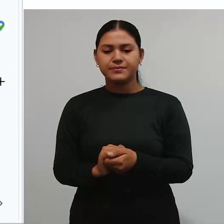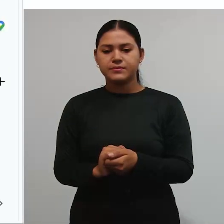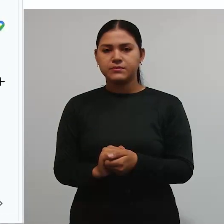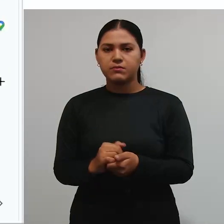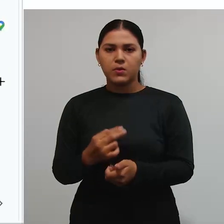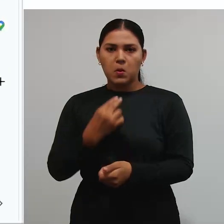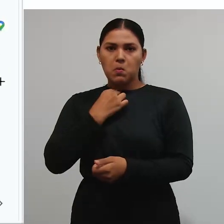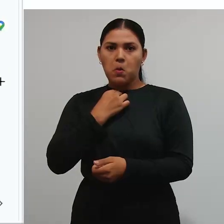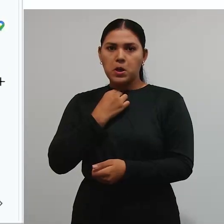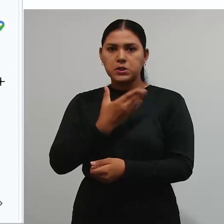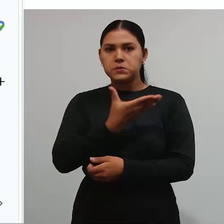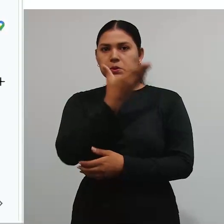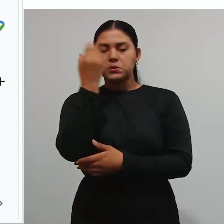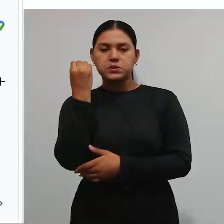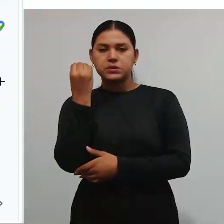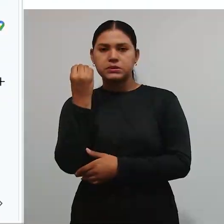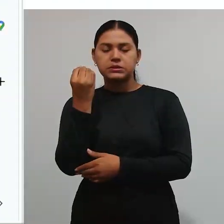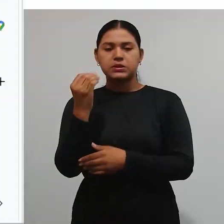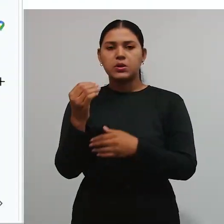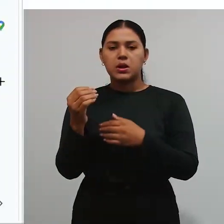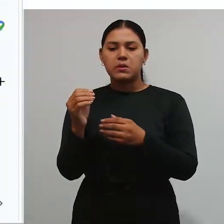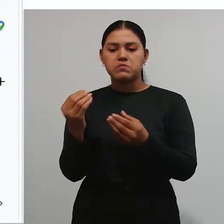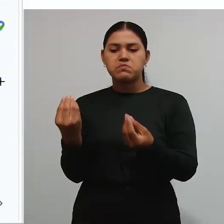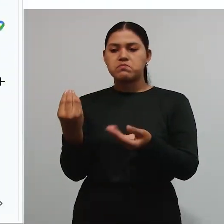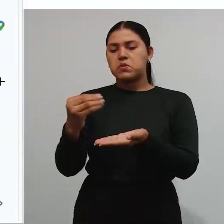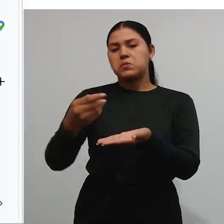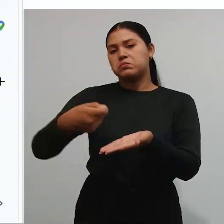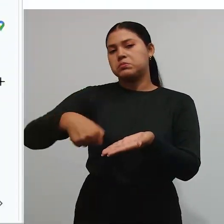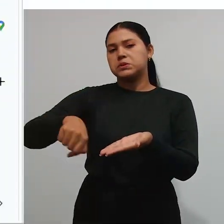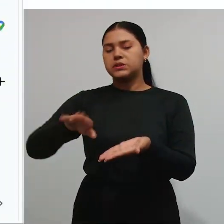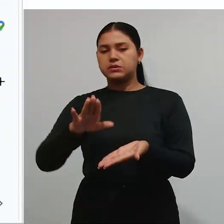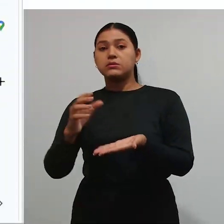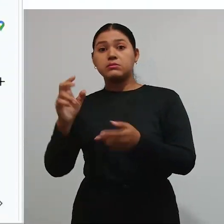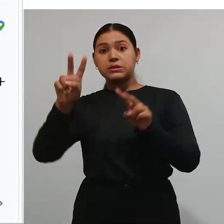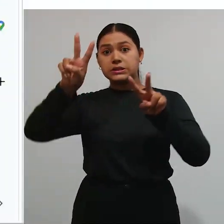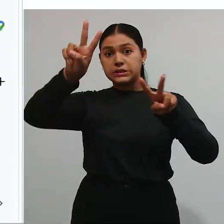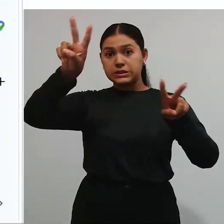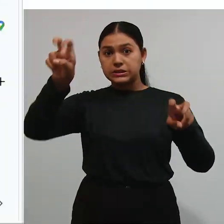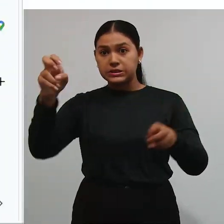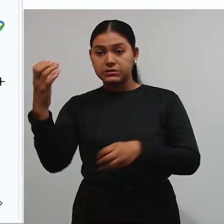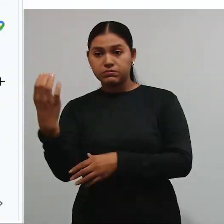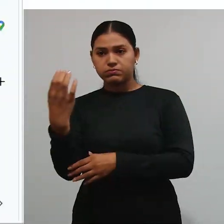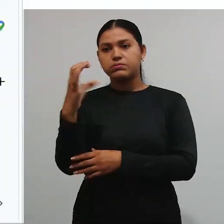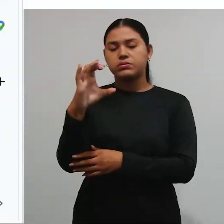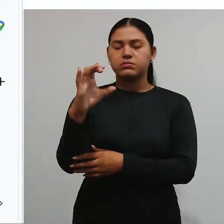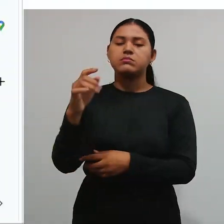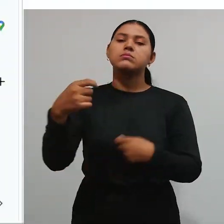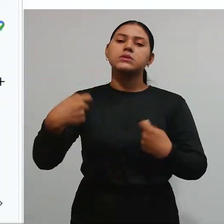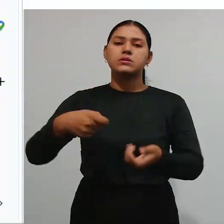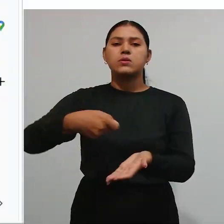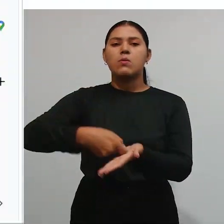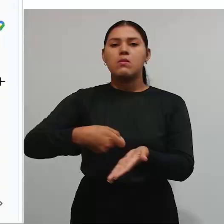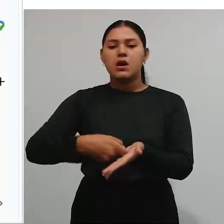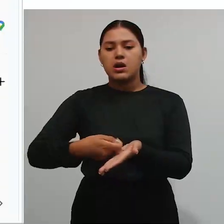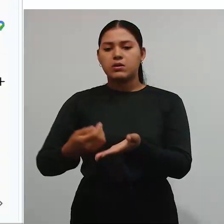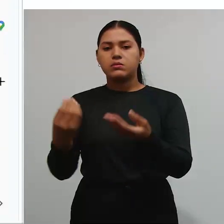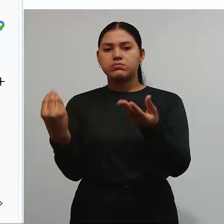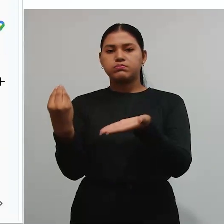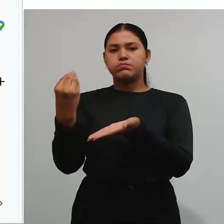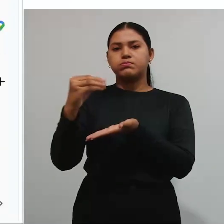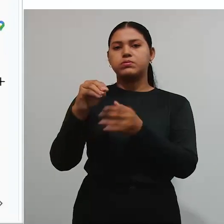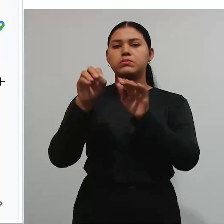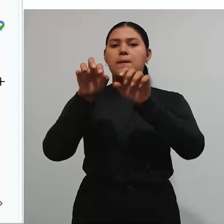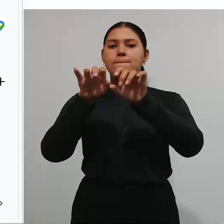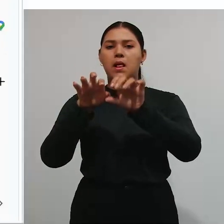jamais, nem a citação direta curta, nem a citação direta longa, jamais podem ser jogadas aí ao léu, tá? Então aqui, o